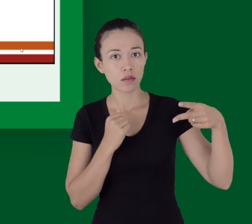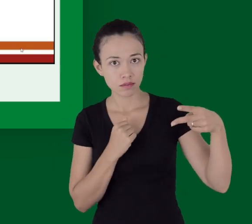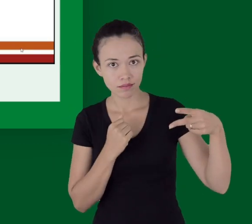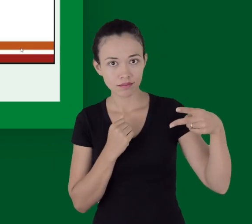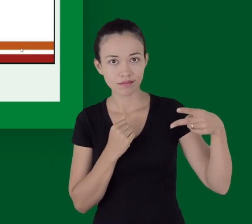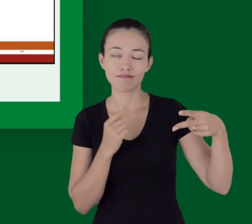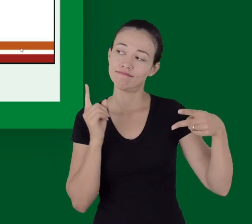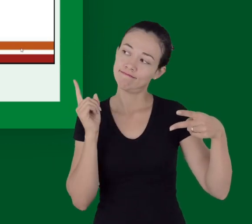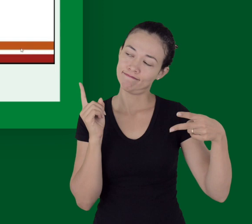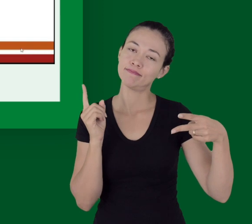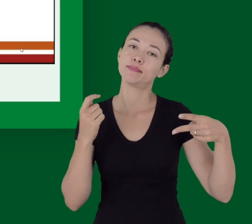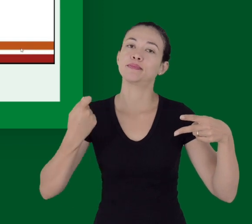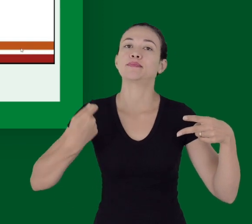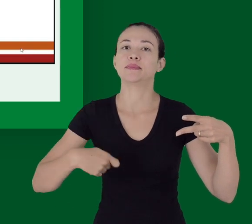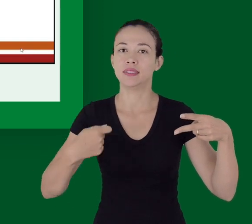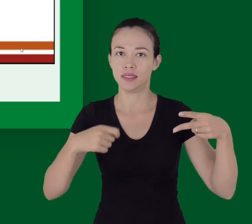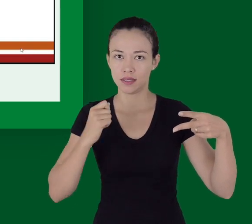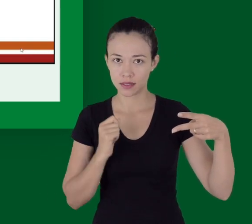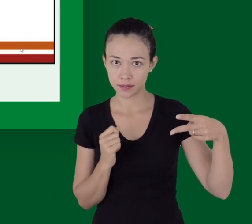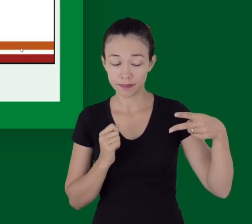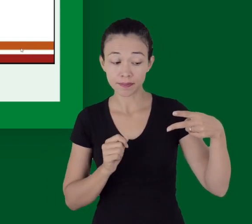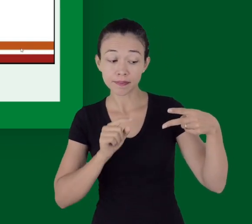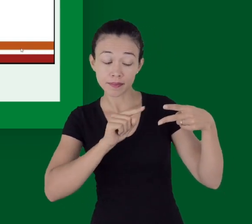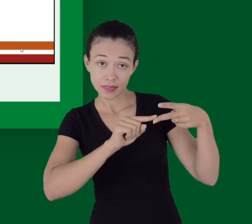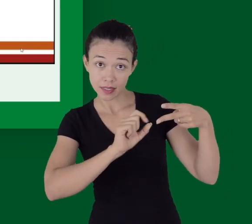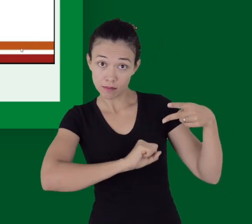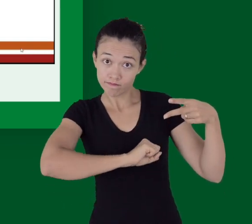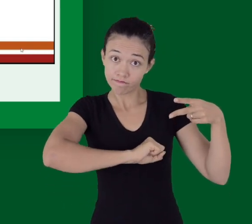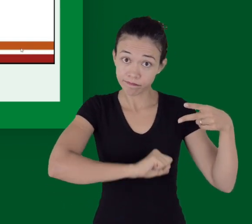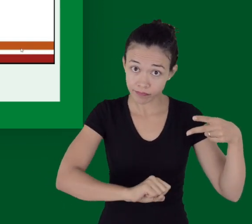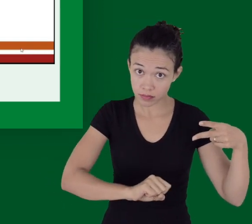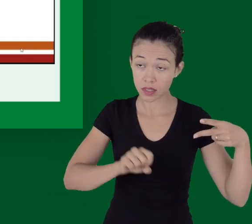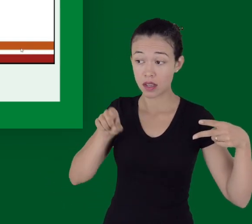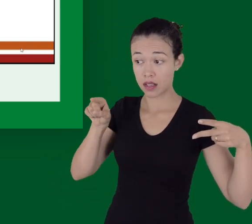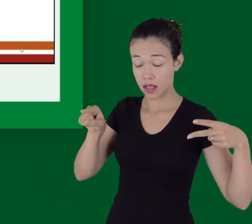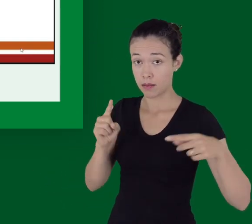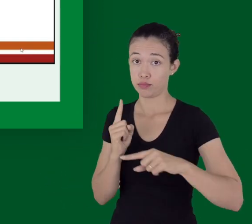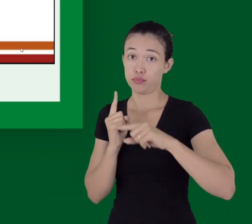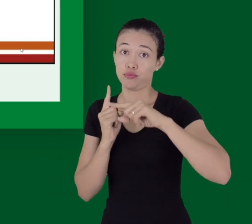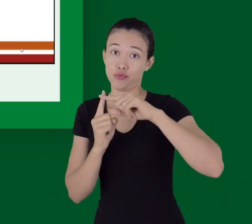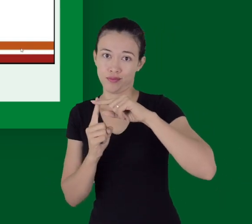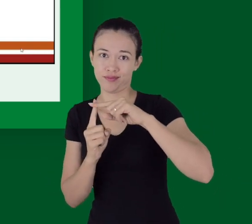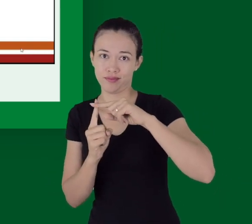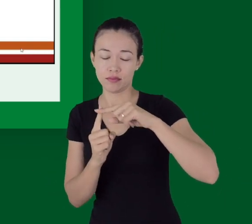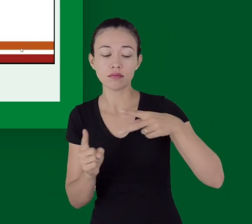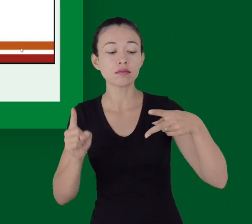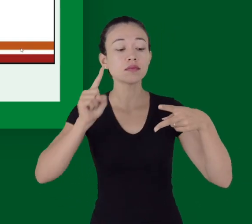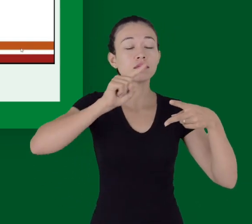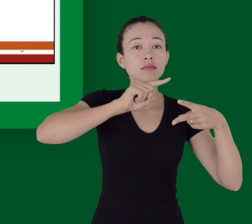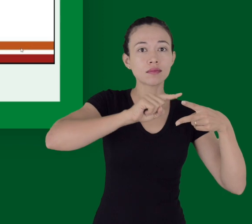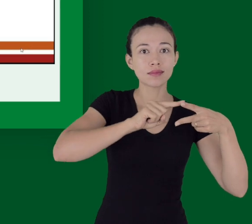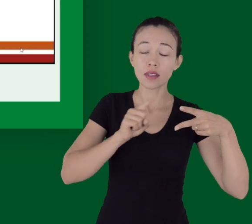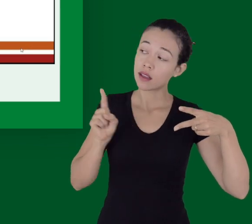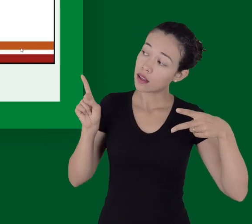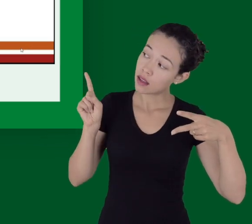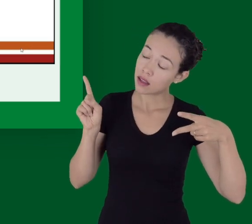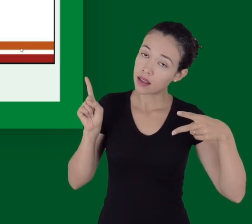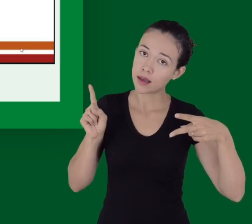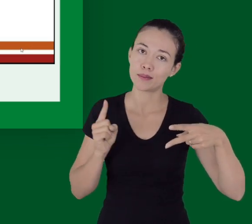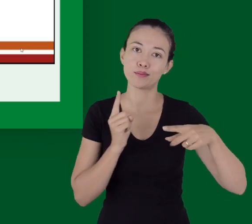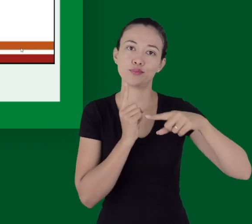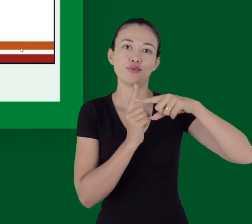tratamento é quase o mesmo, a necessidade de cateterismo, de angioplastia é a mesma. Às vezes, até a angina instável pode ser até mais grave do que o infarto sem